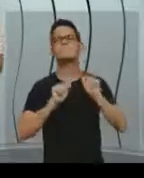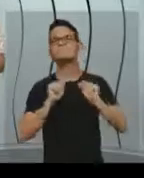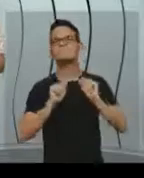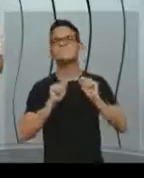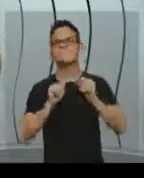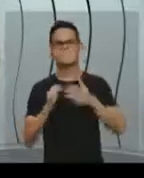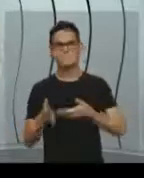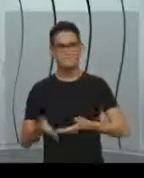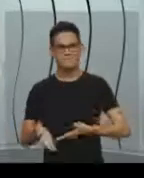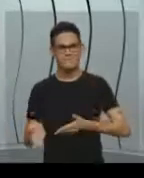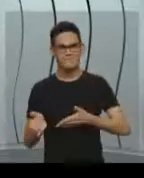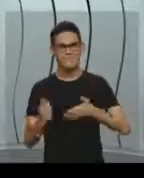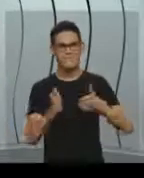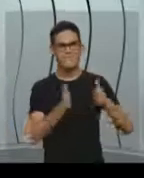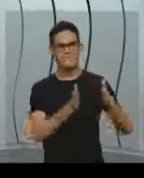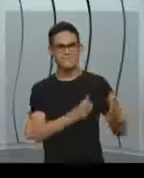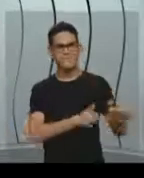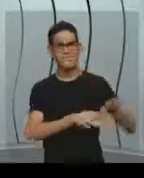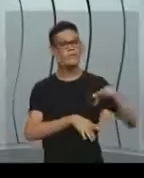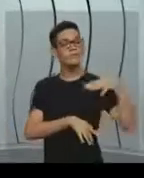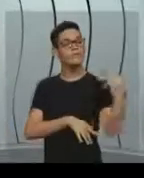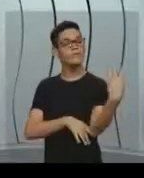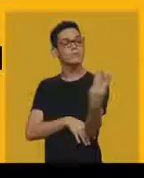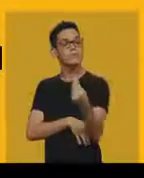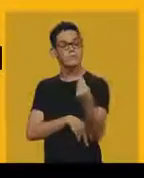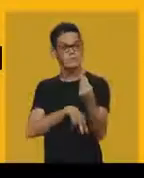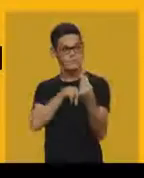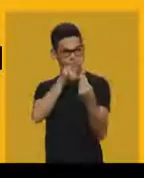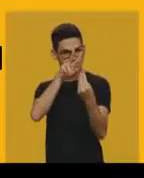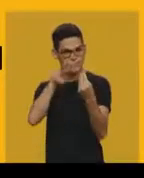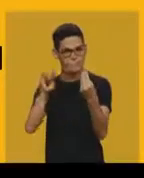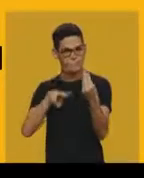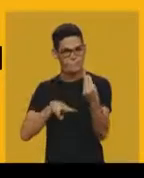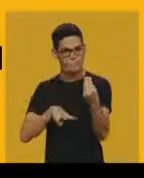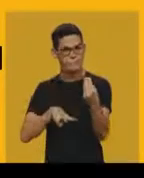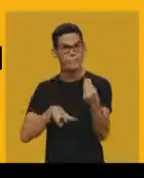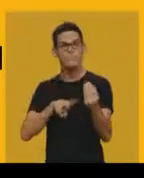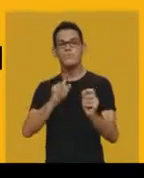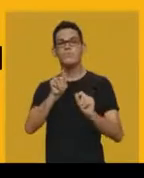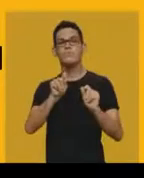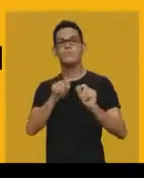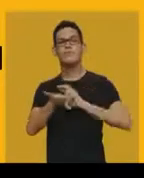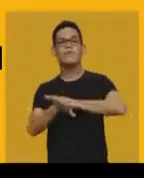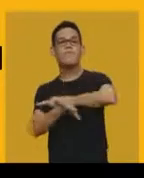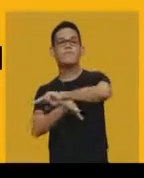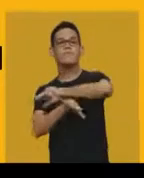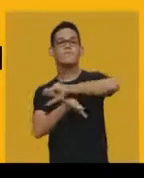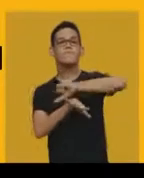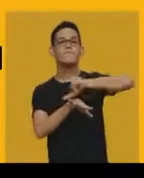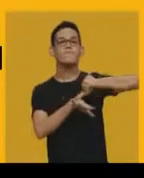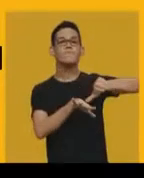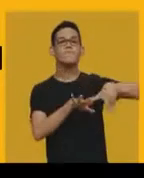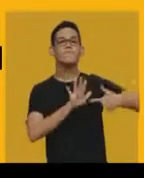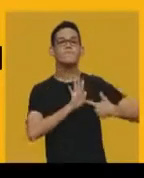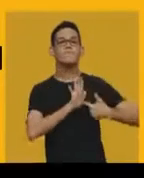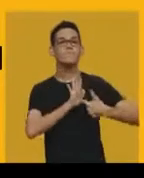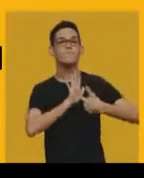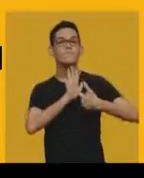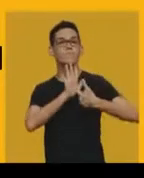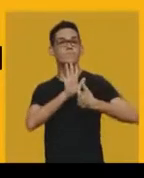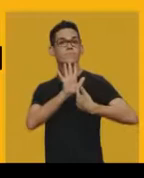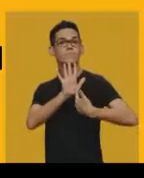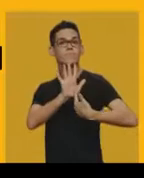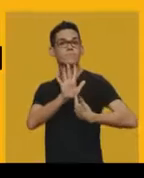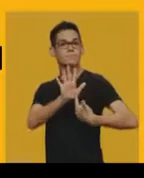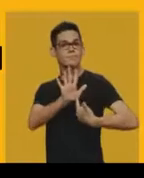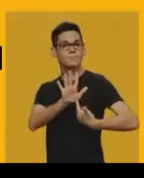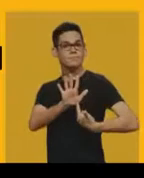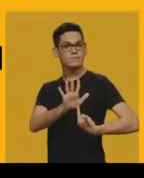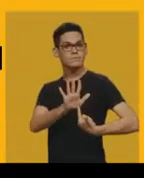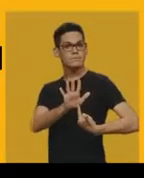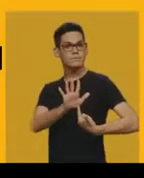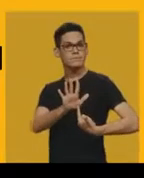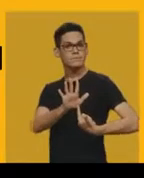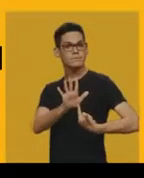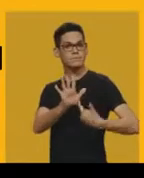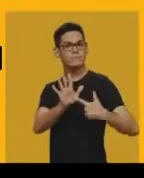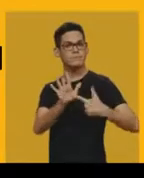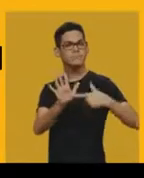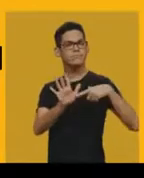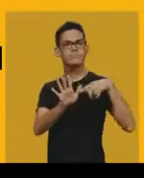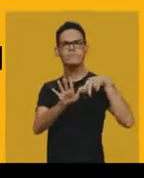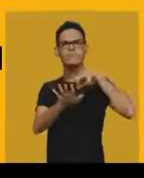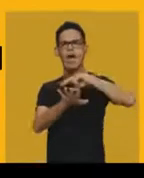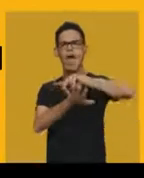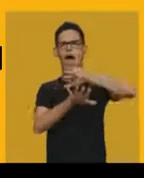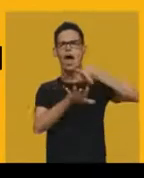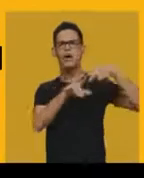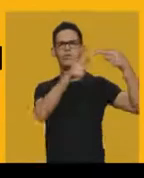Bom, as artes visuais, elas são várias expressões que